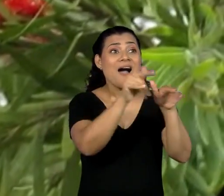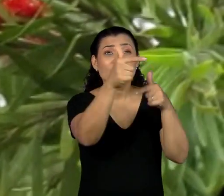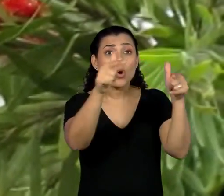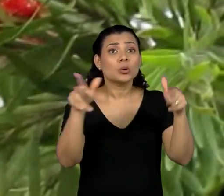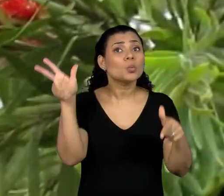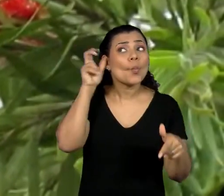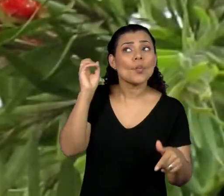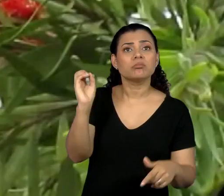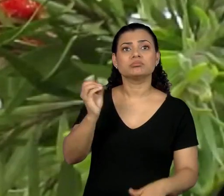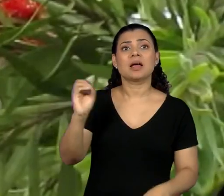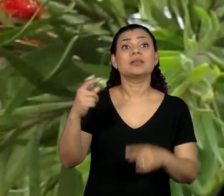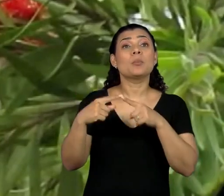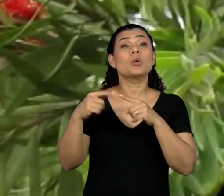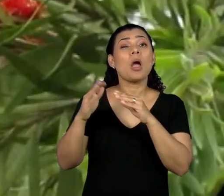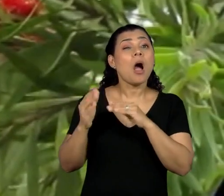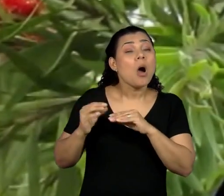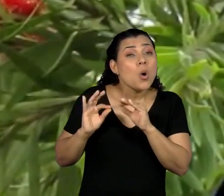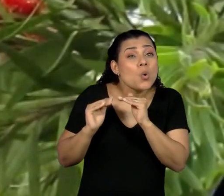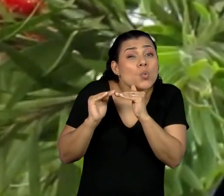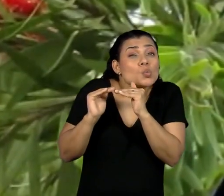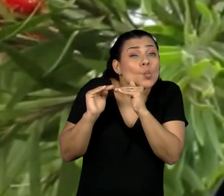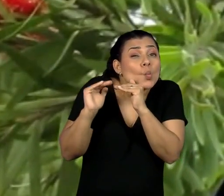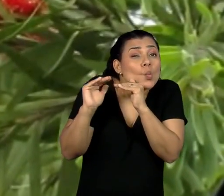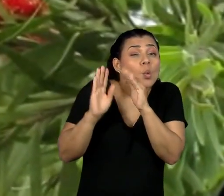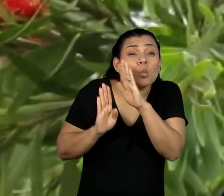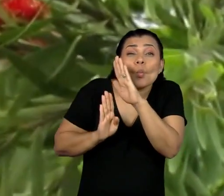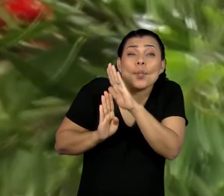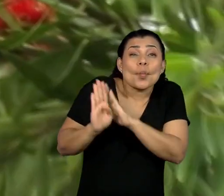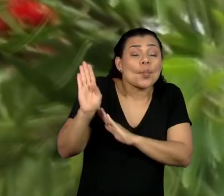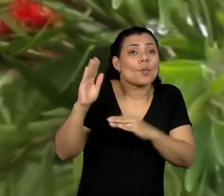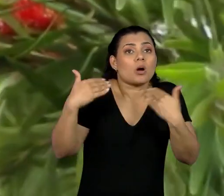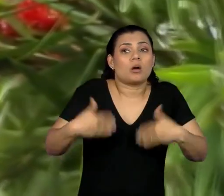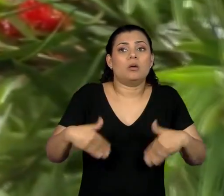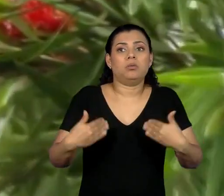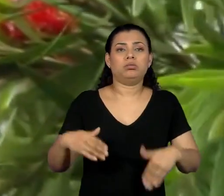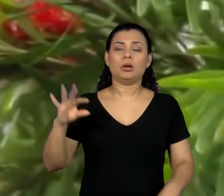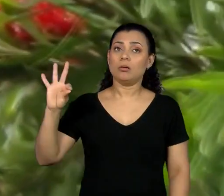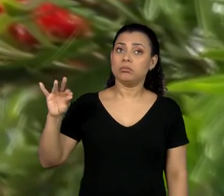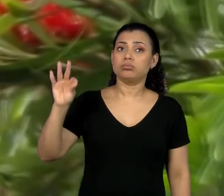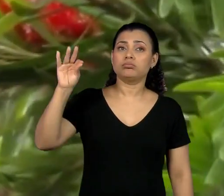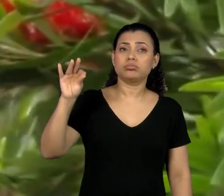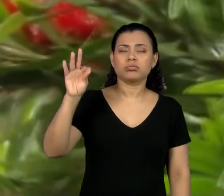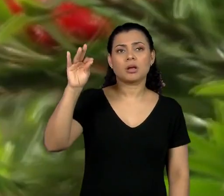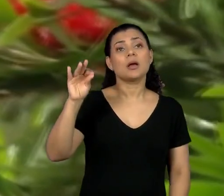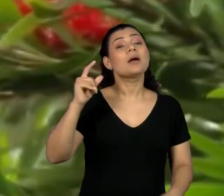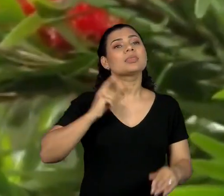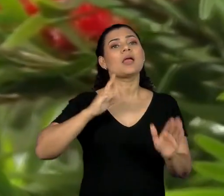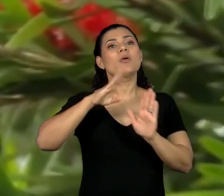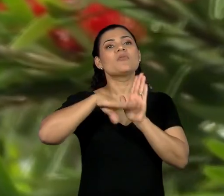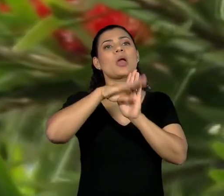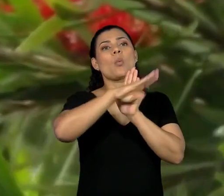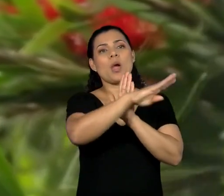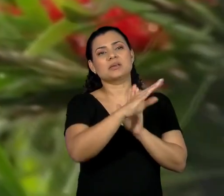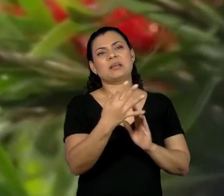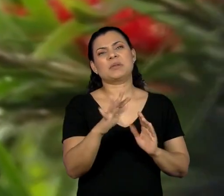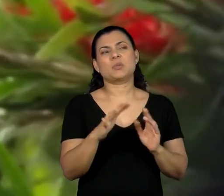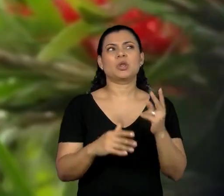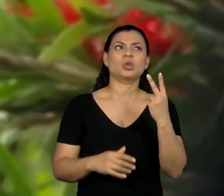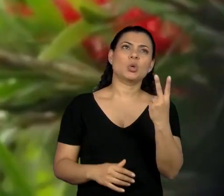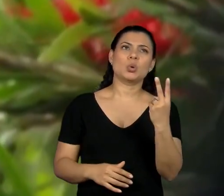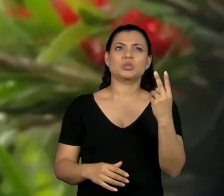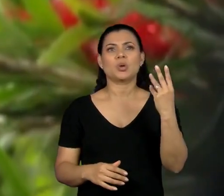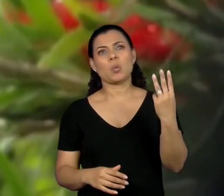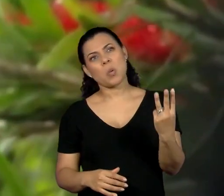porque as frequências são muito altas. Então, as aves, em geral, escutam numa faixa de frequência de 2 a 4 a